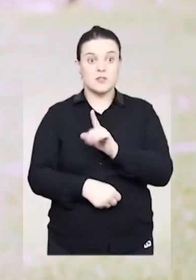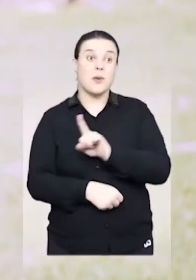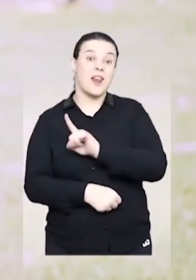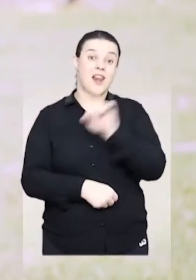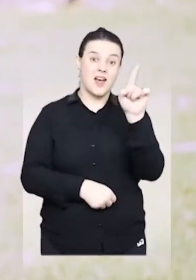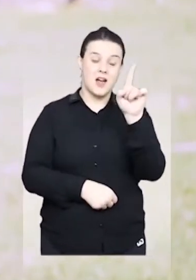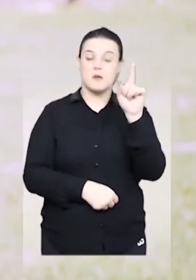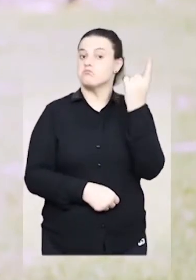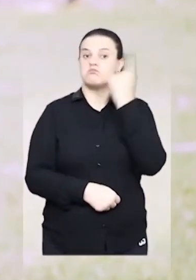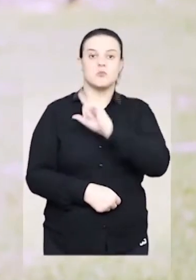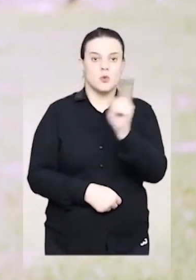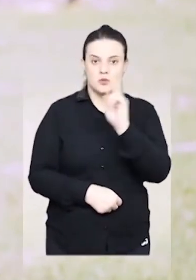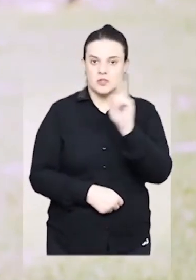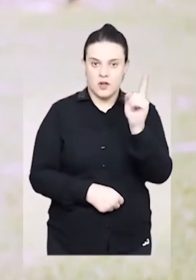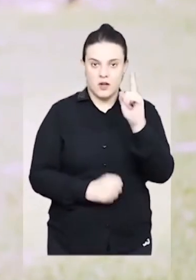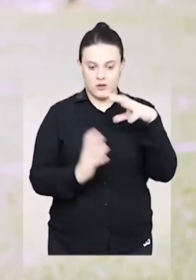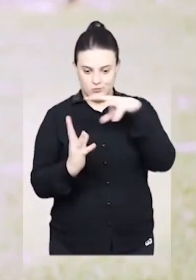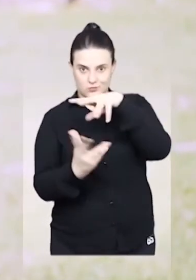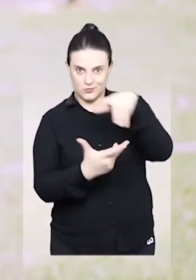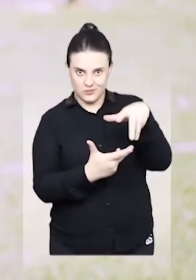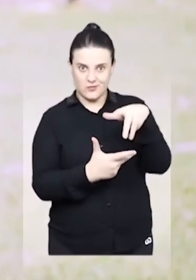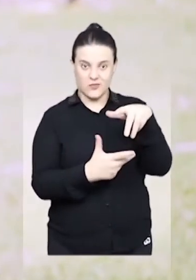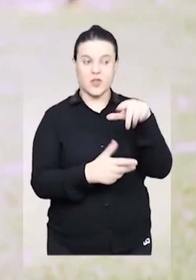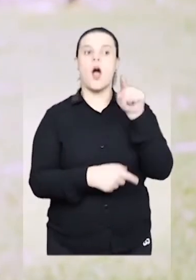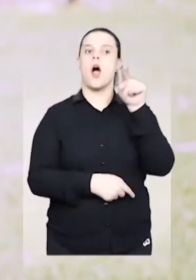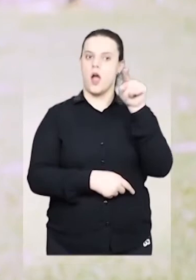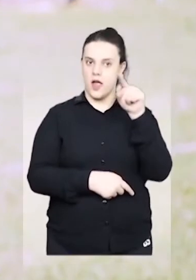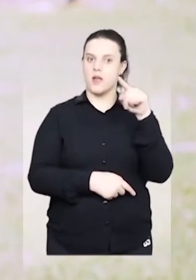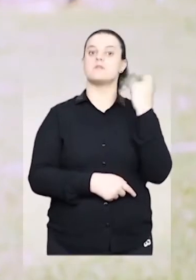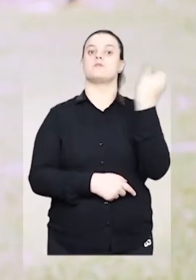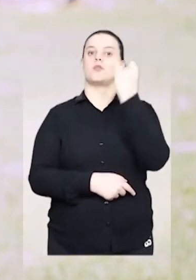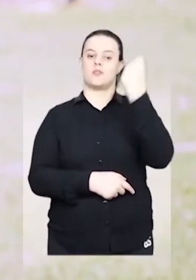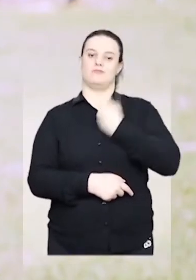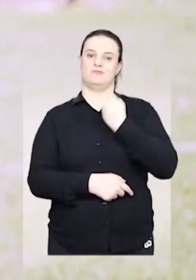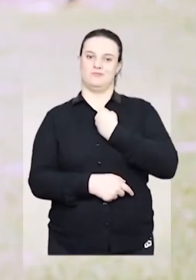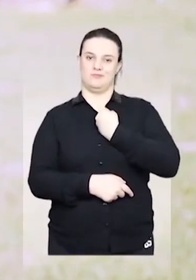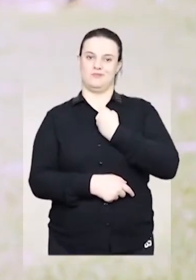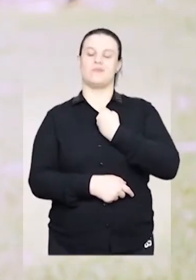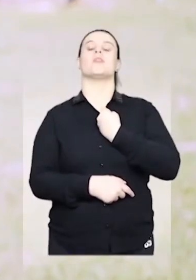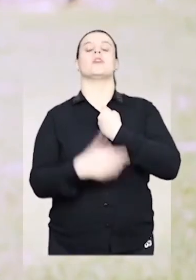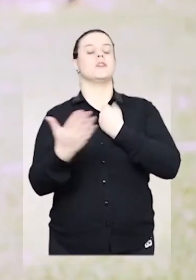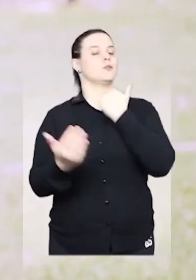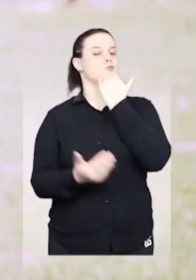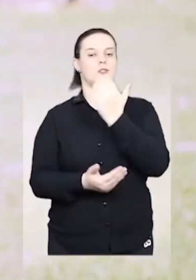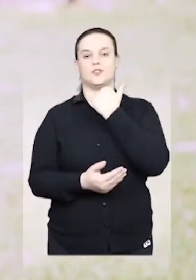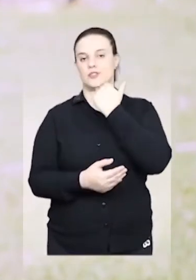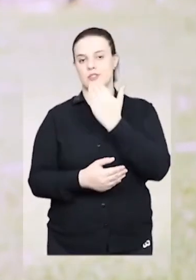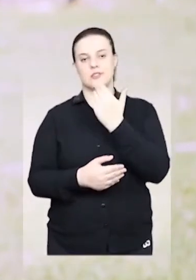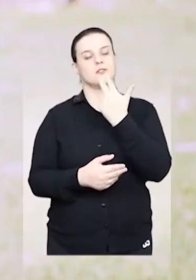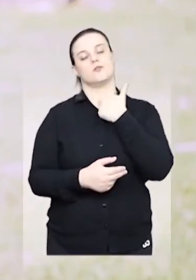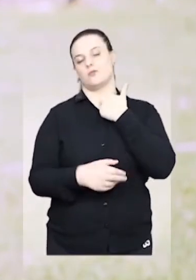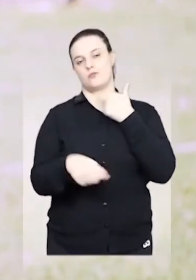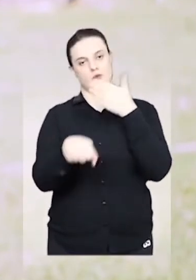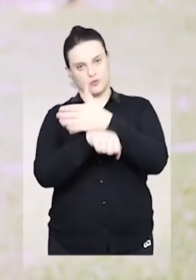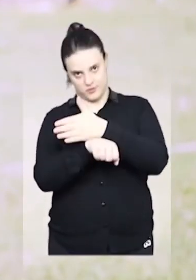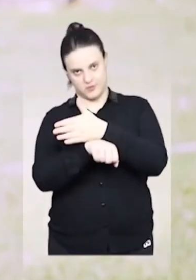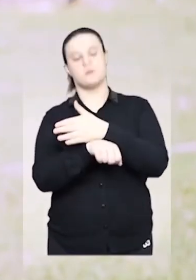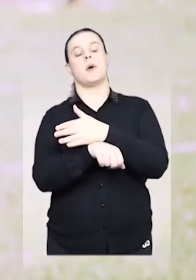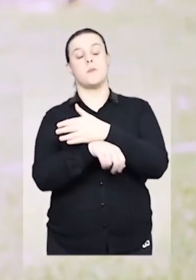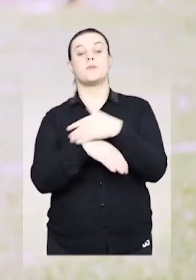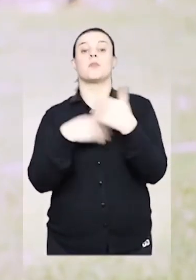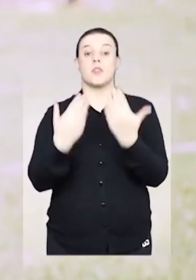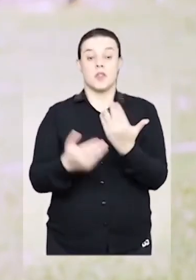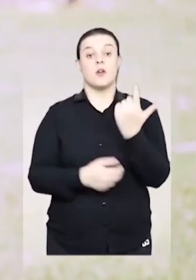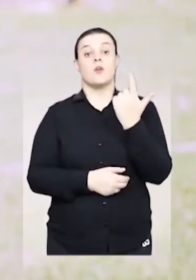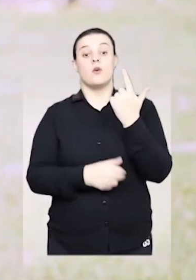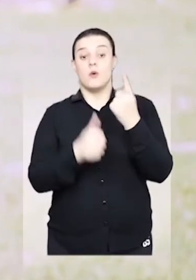esse índice dentro de uma competição internacional que eles digam, essa competição vale para o índice, não adianta, ela não pode participar das Paralimpíadas.